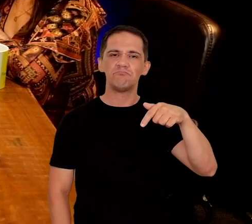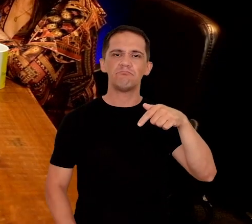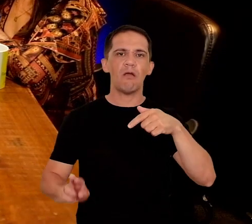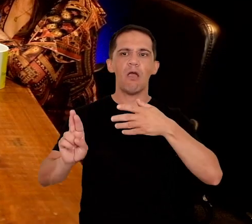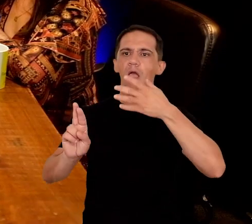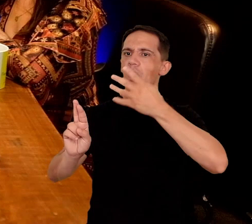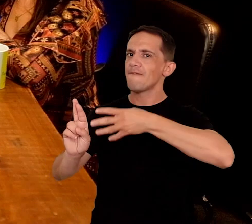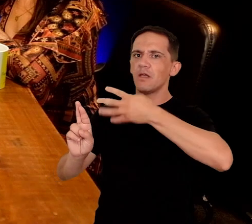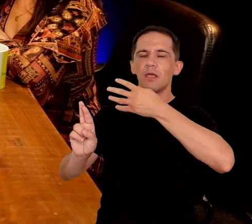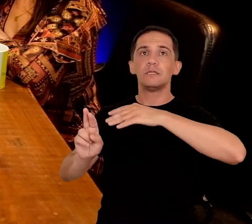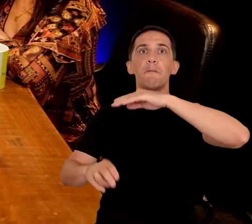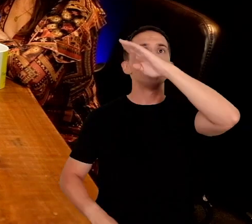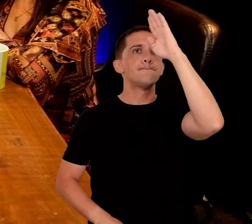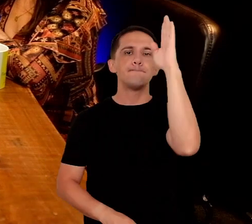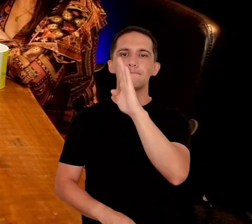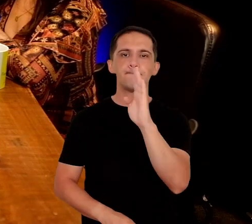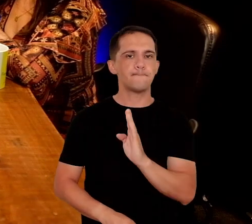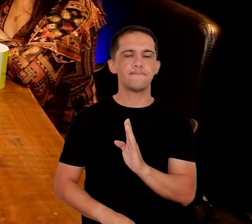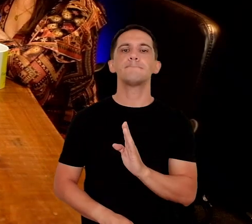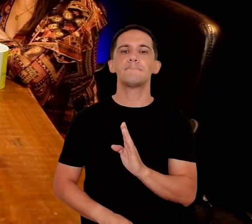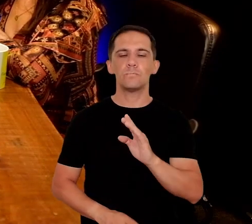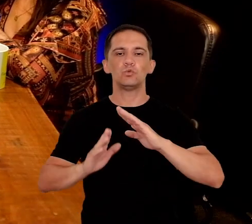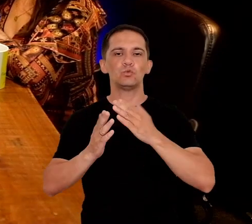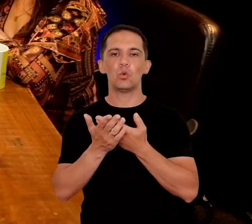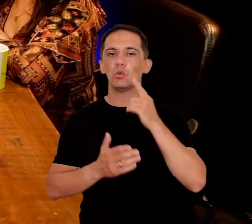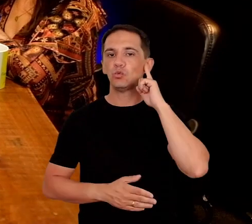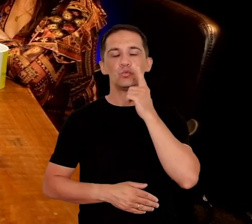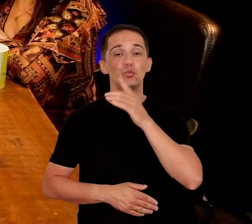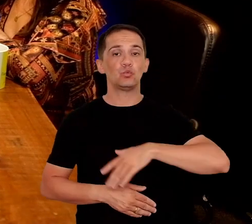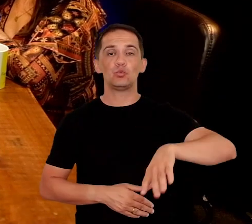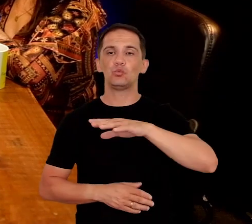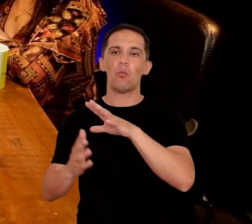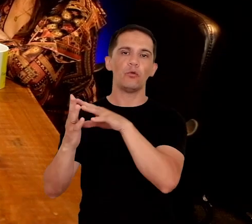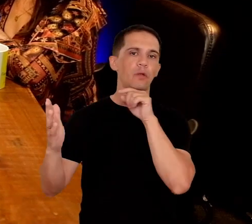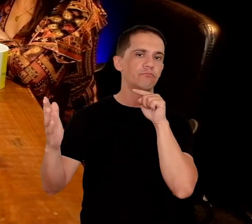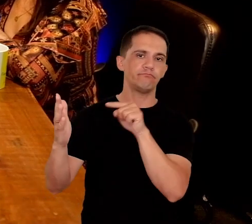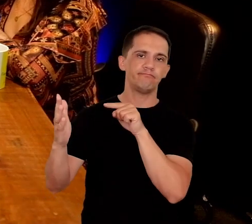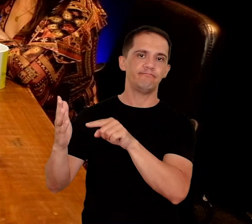lá vai pedrada. 1857, que é a referência nacional, né, de escola para surdos,